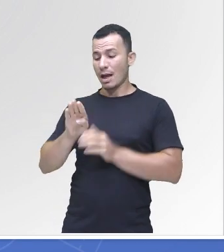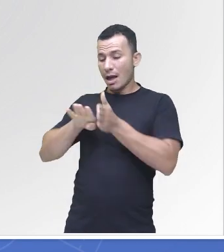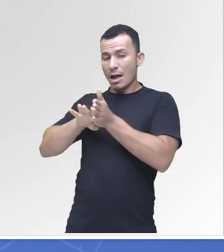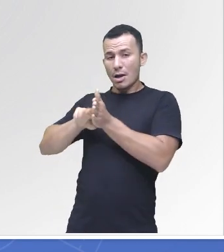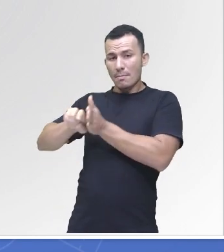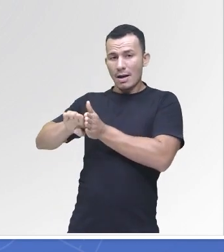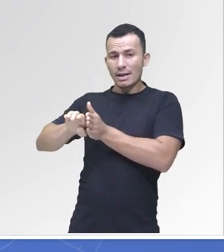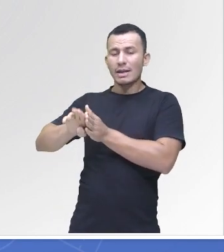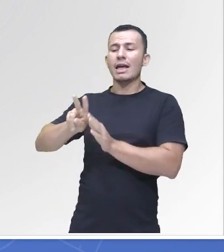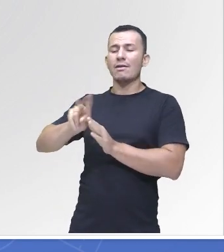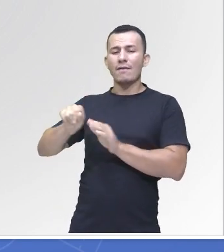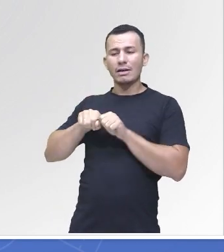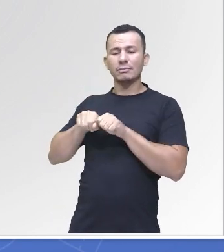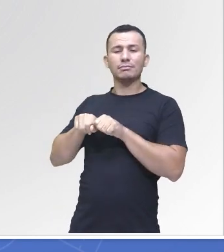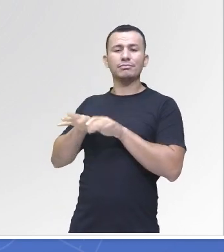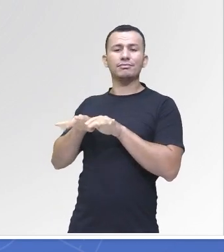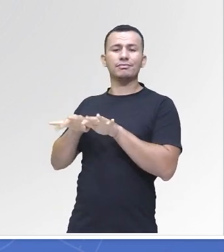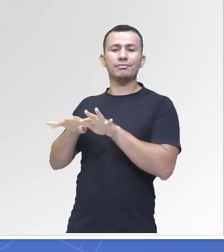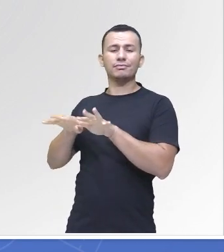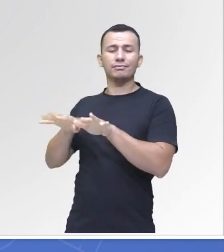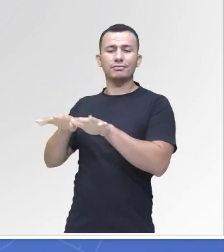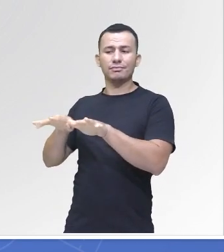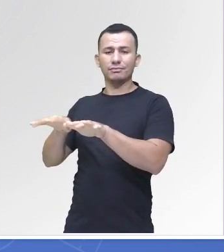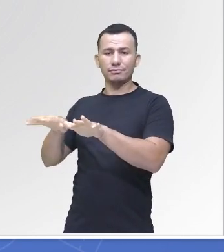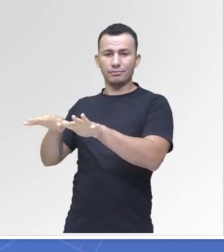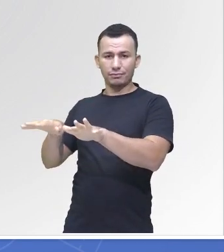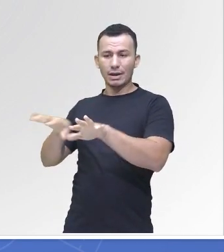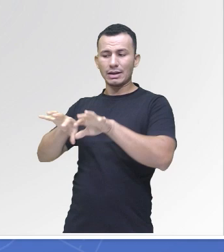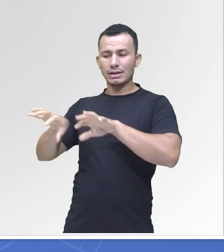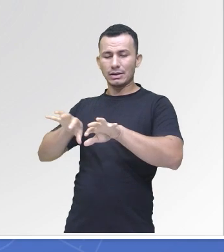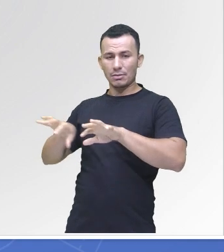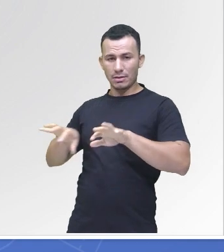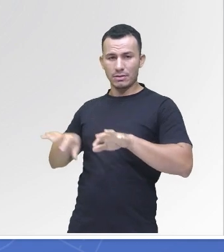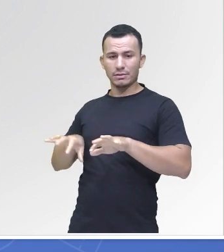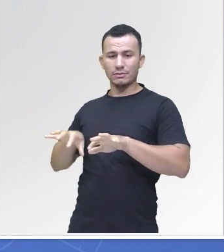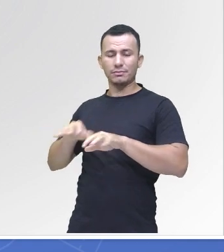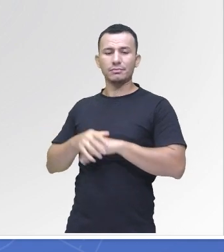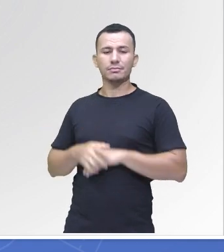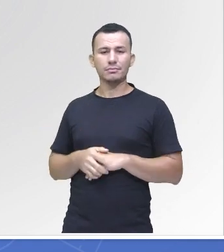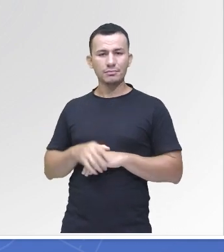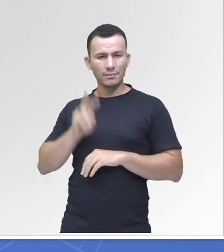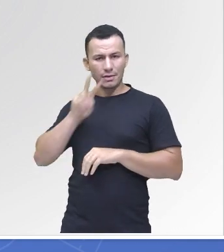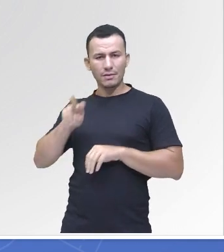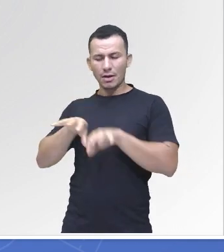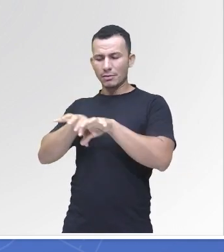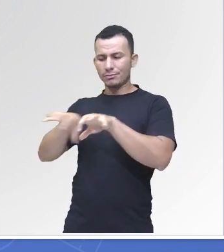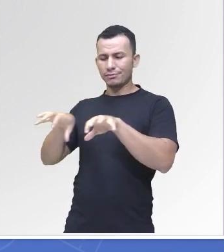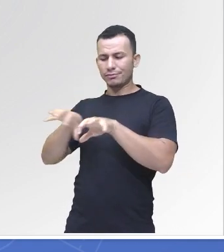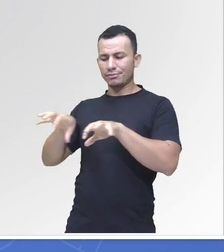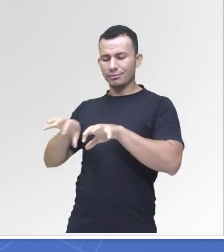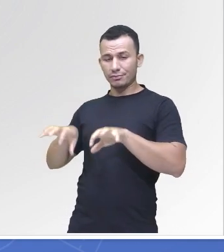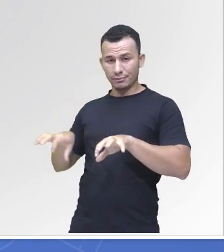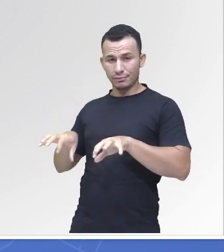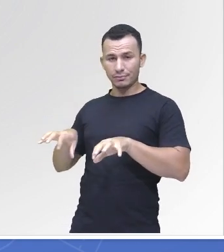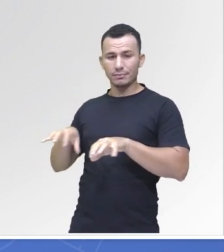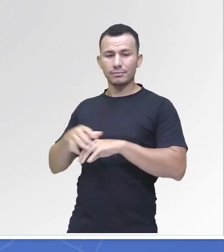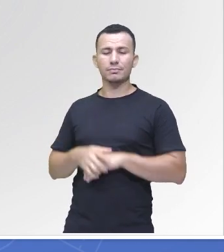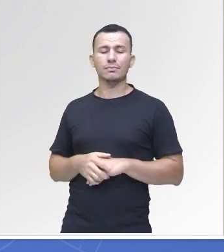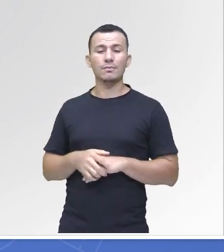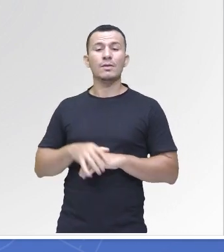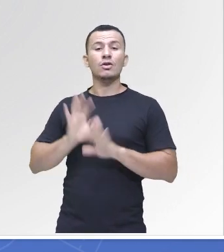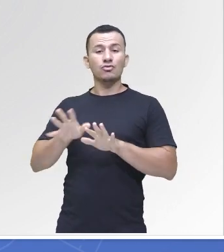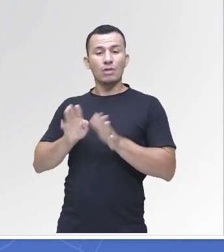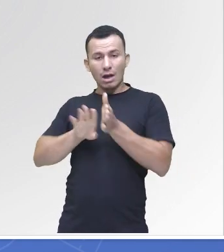vai se multiplicar através do processo de divisão, né? Olha aqui, ó, divisão ali binária de uma bactéria. Quando ela